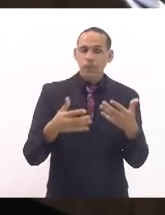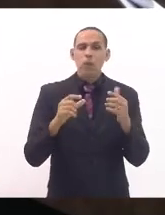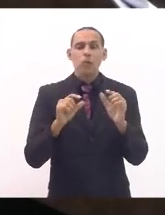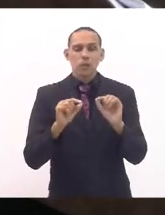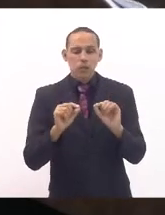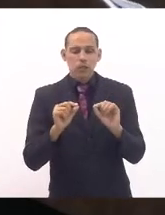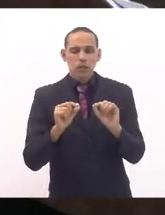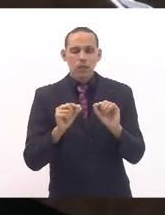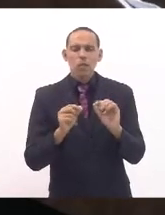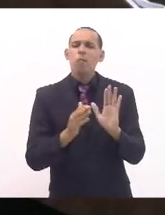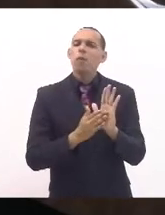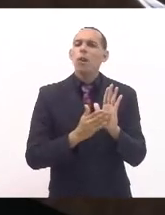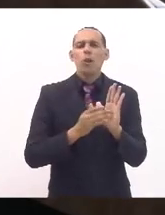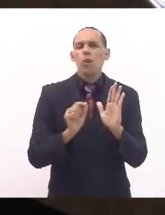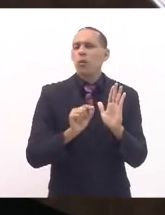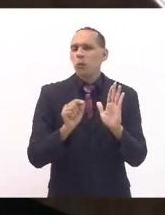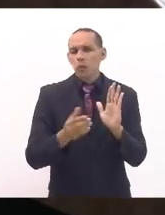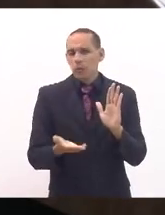pretende